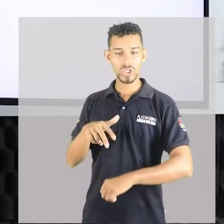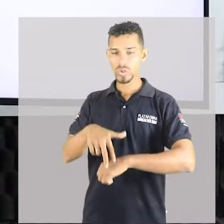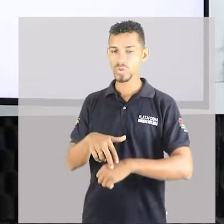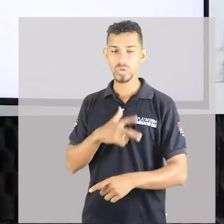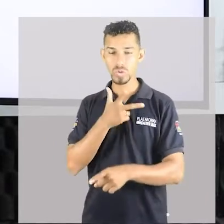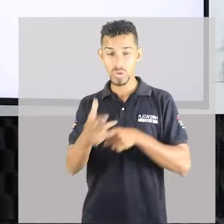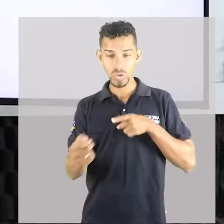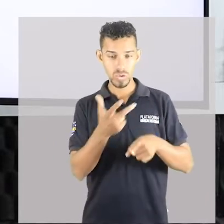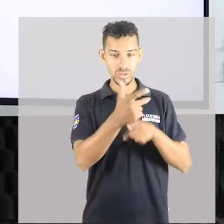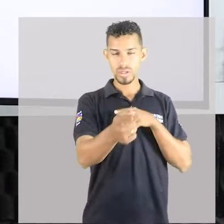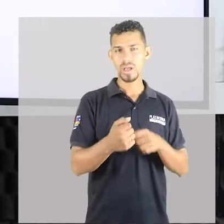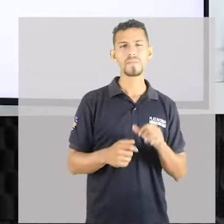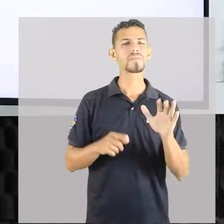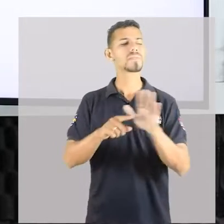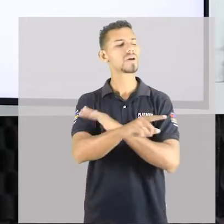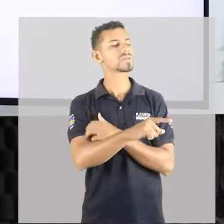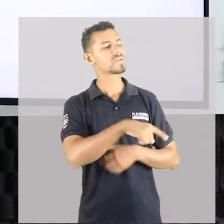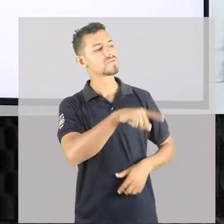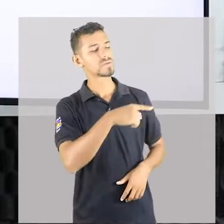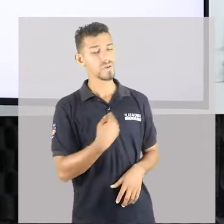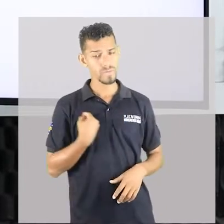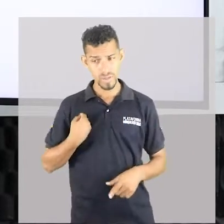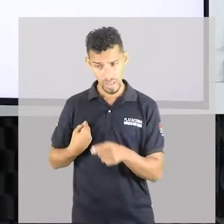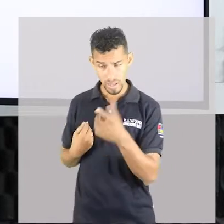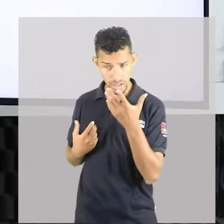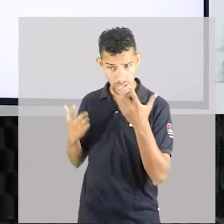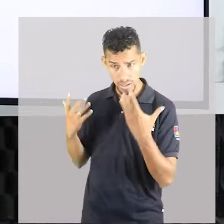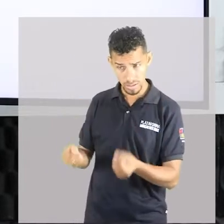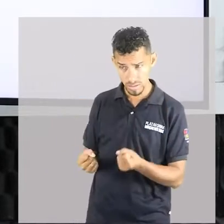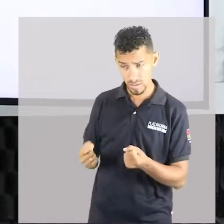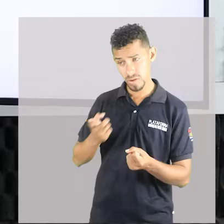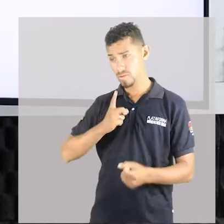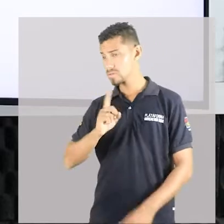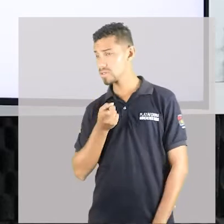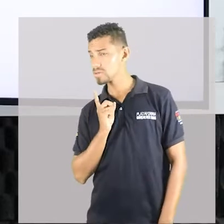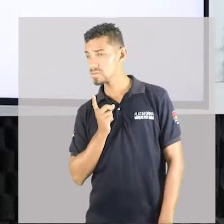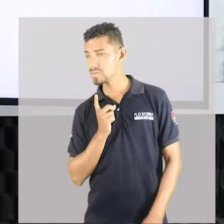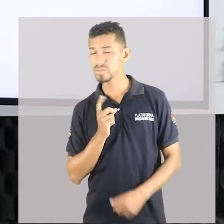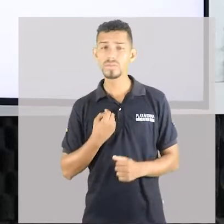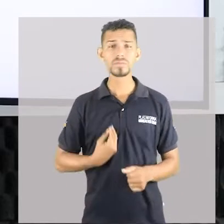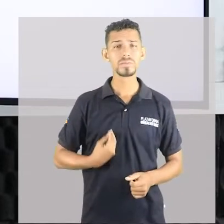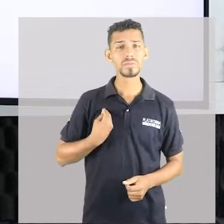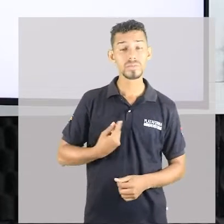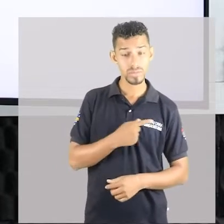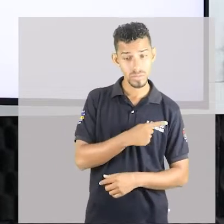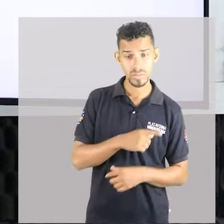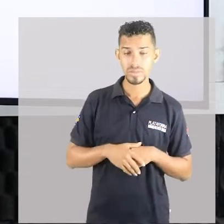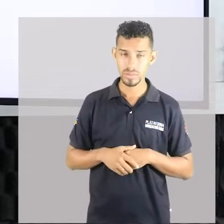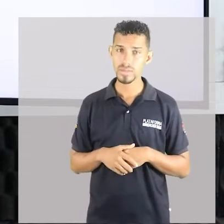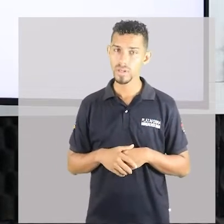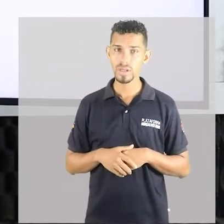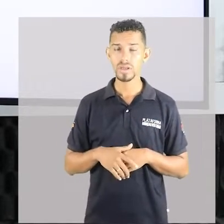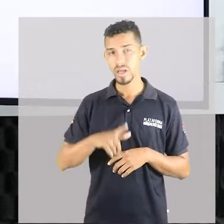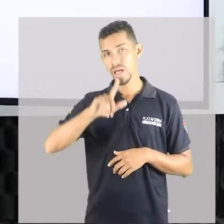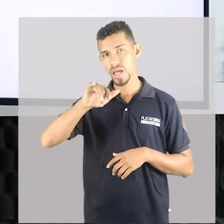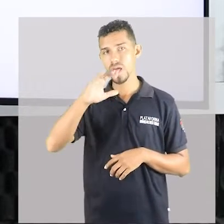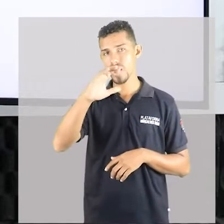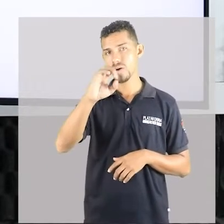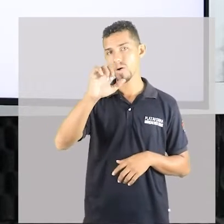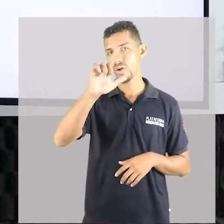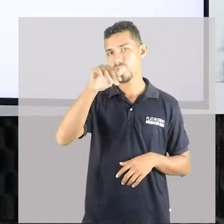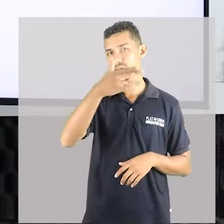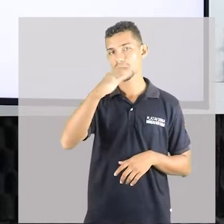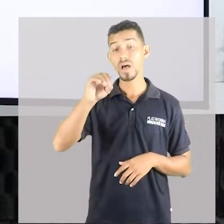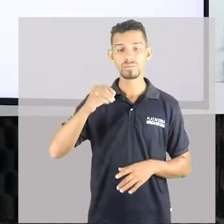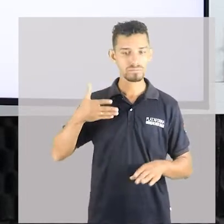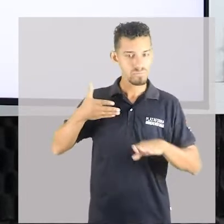que não foi perguntado para aqueles que estavam, né, se permitiu ou não a presença deles lá. Por isso que é um ato de colonização mesmo,